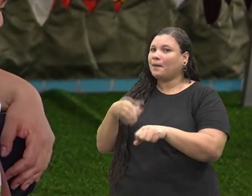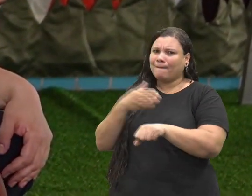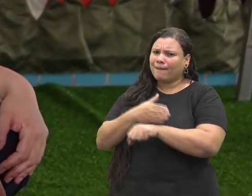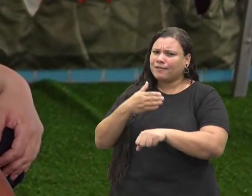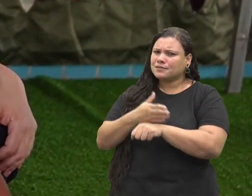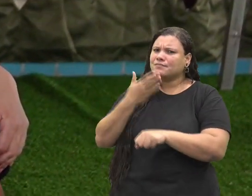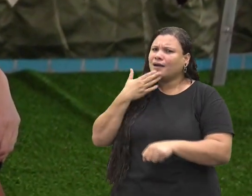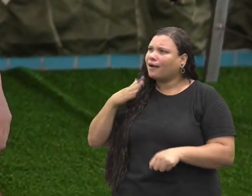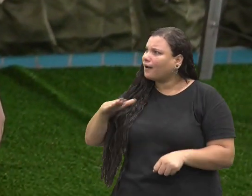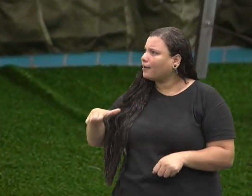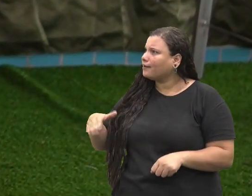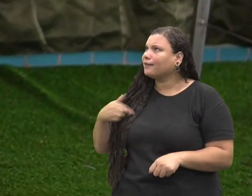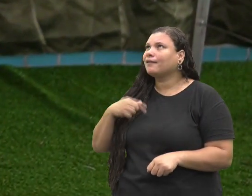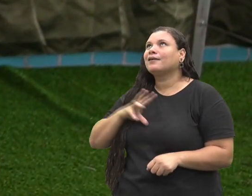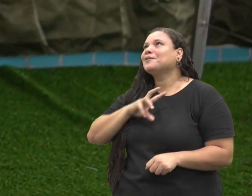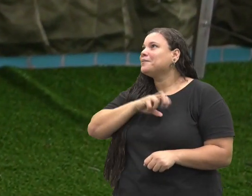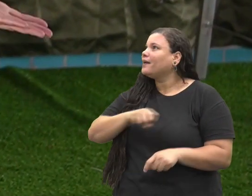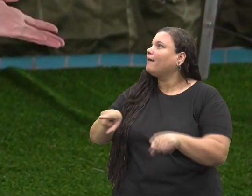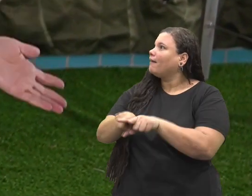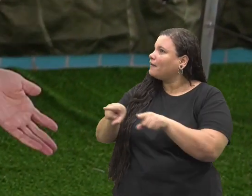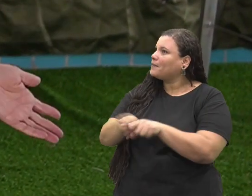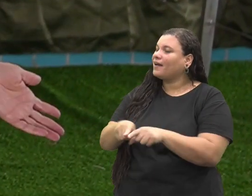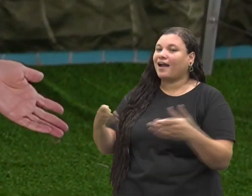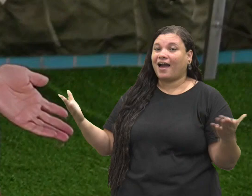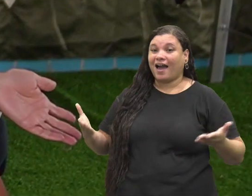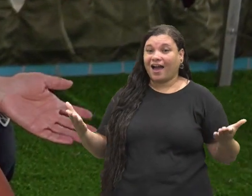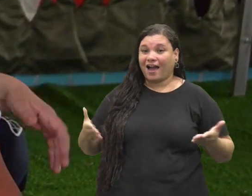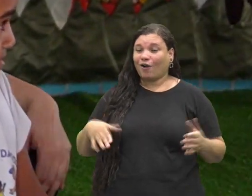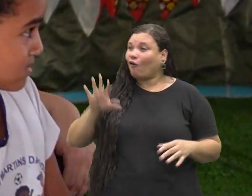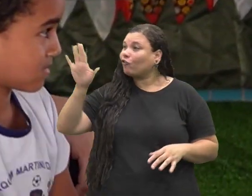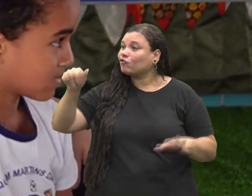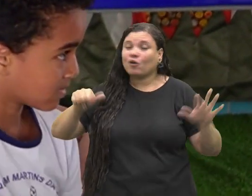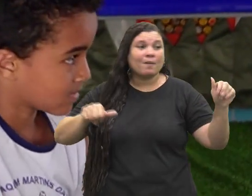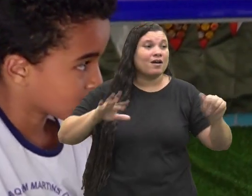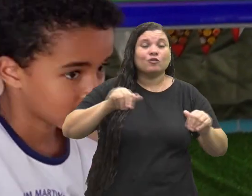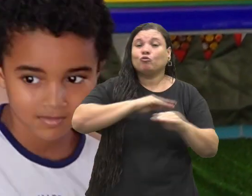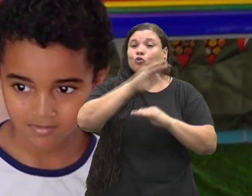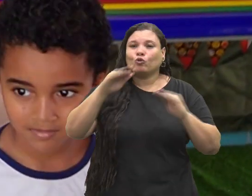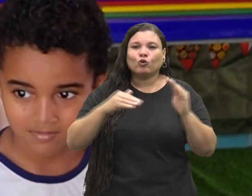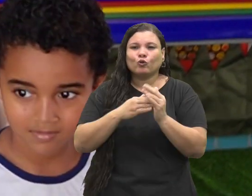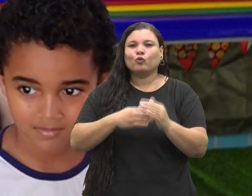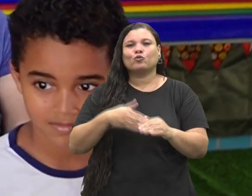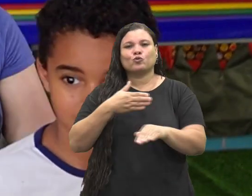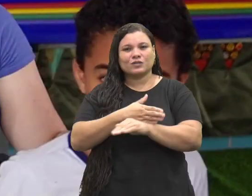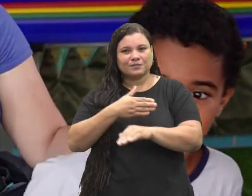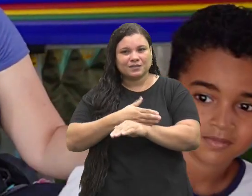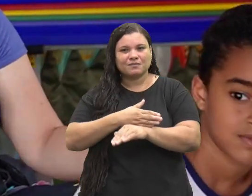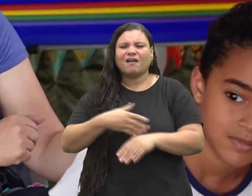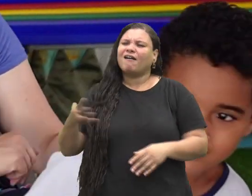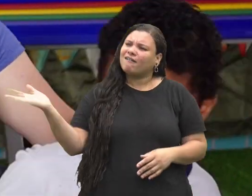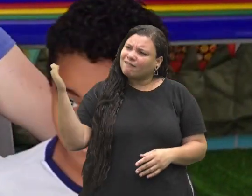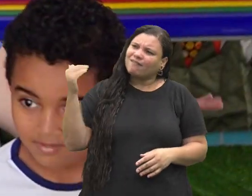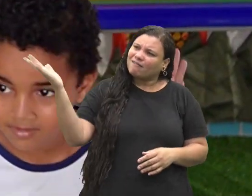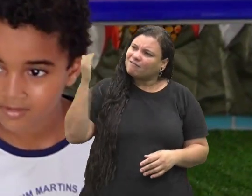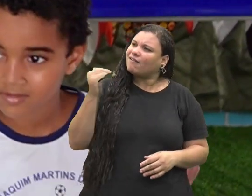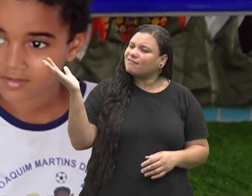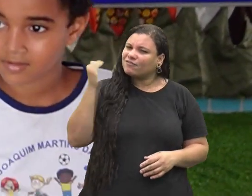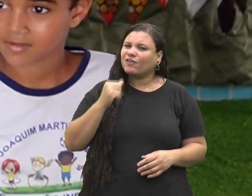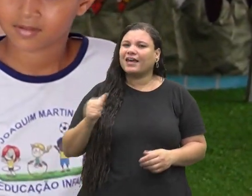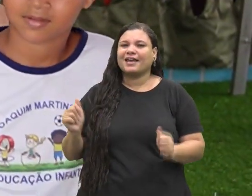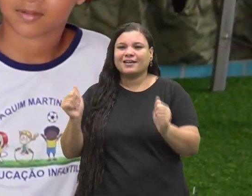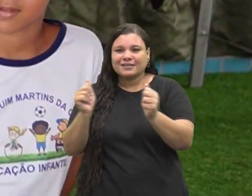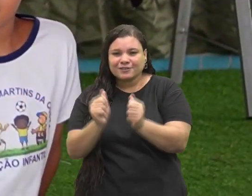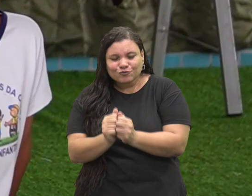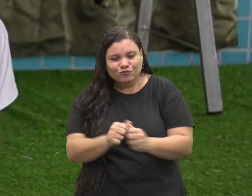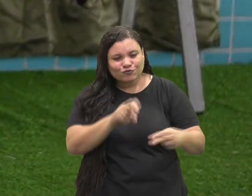crianças. Também. Então vamos chamá-las pra gente finalizar? Vamos. Então vem o Theo, Sofia, Lauren sentar aqui